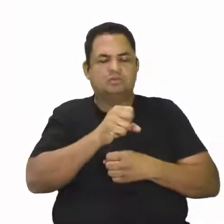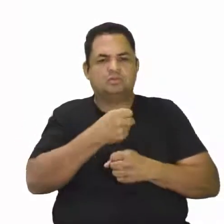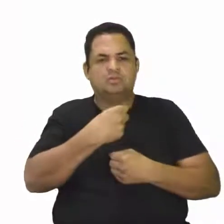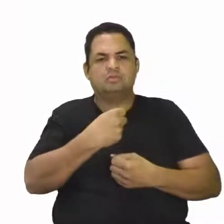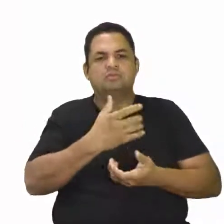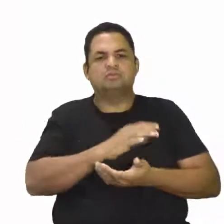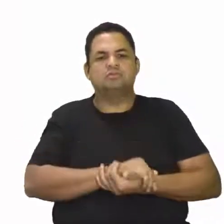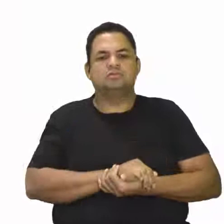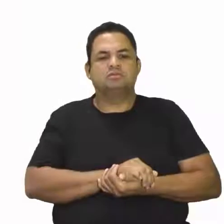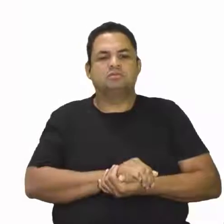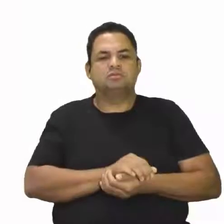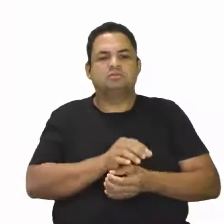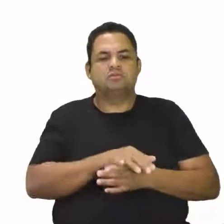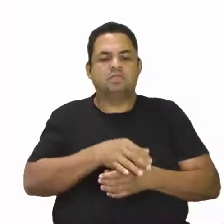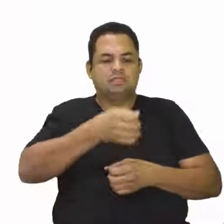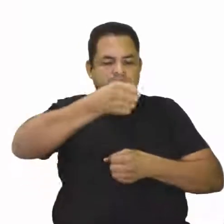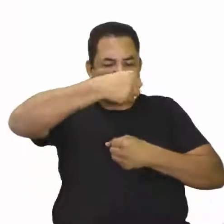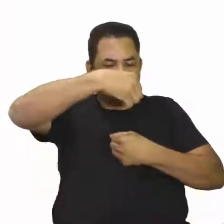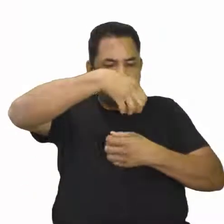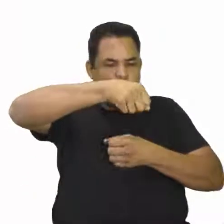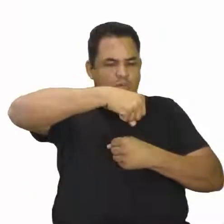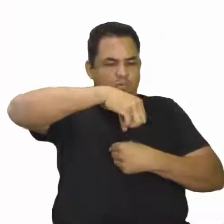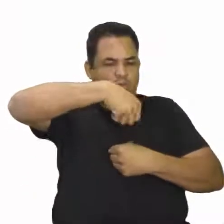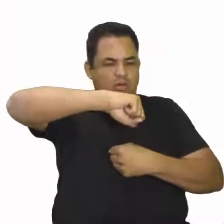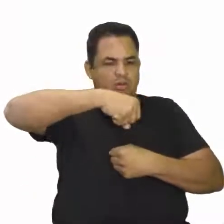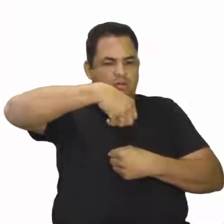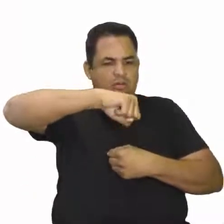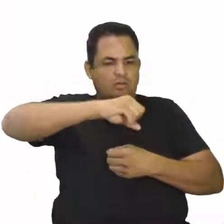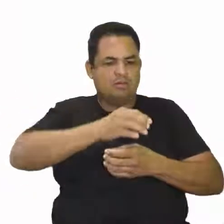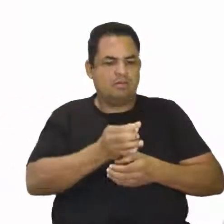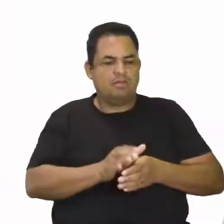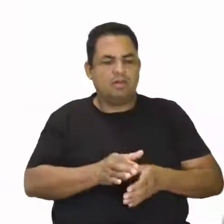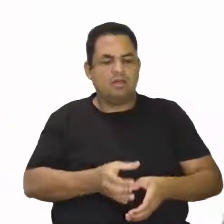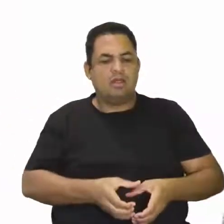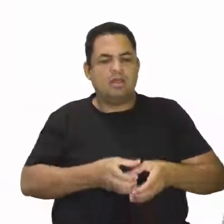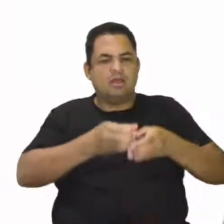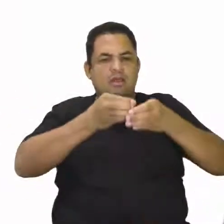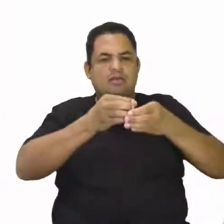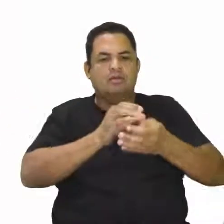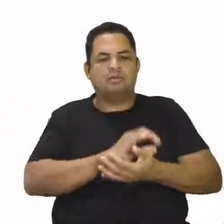sacacorchos, que é o... Saca-rolhas, né? que é para abrir ali o vinho, né?